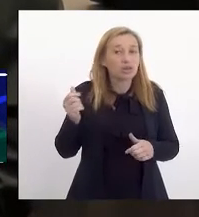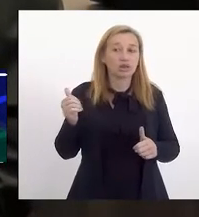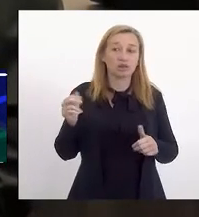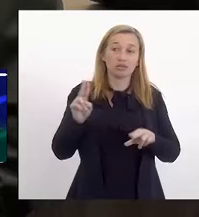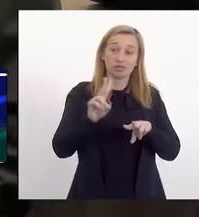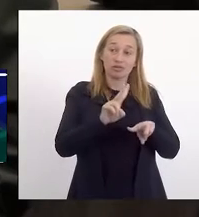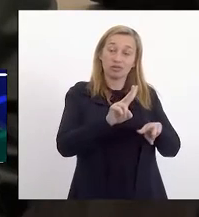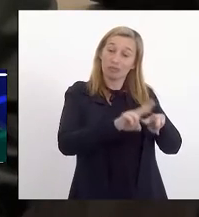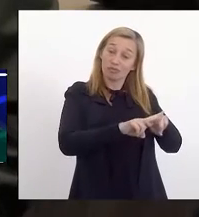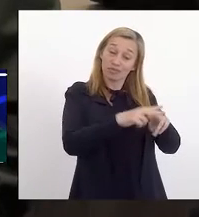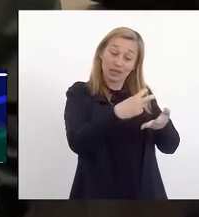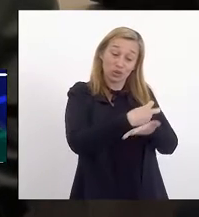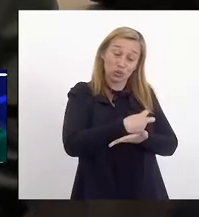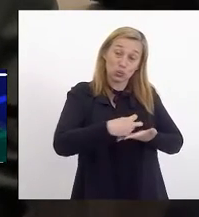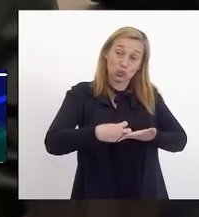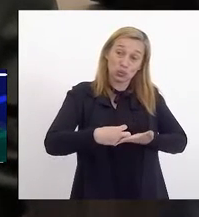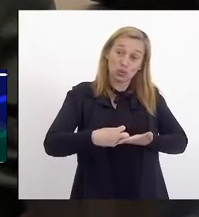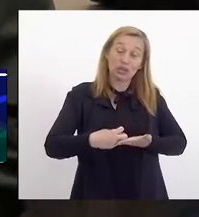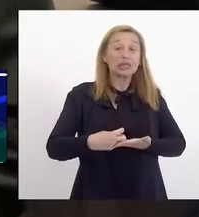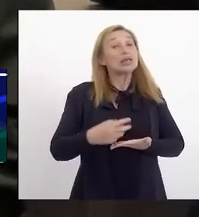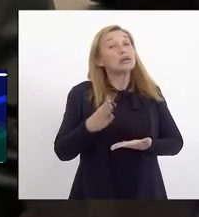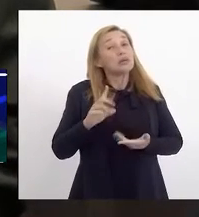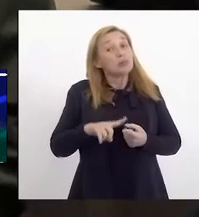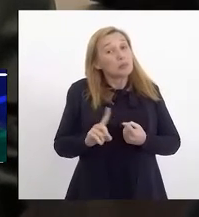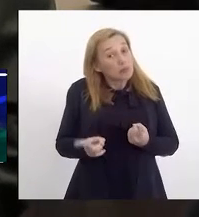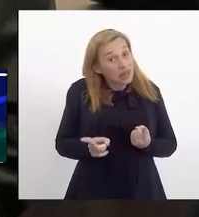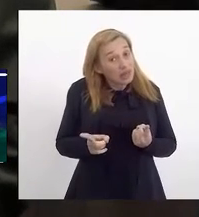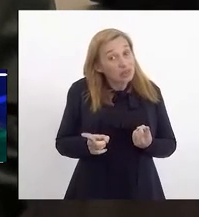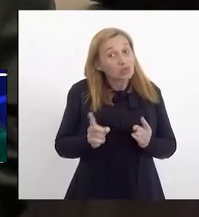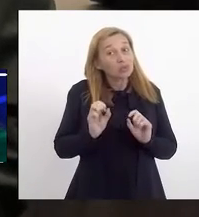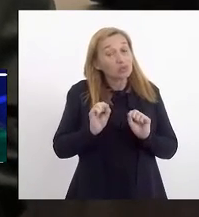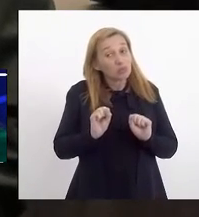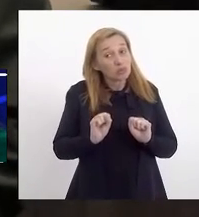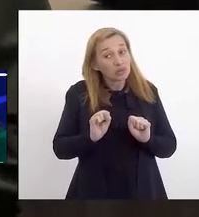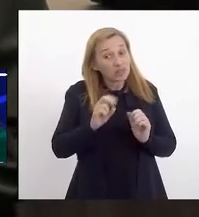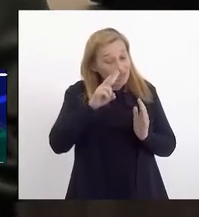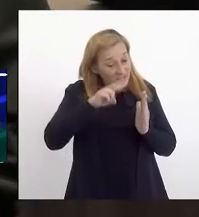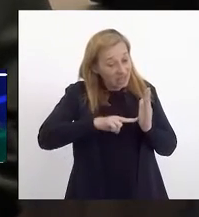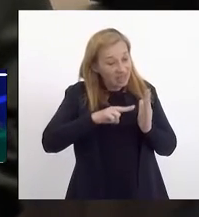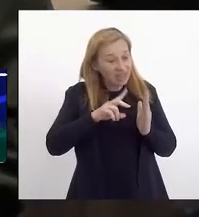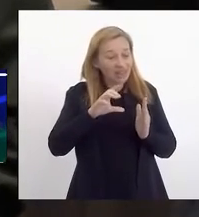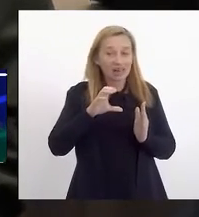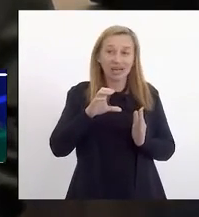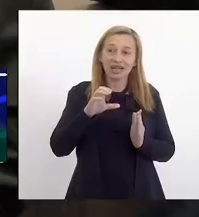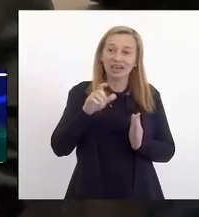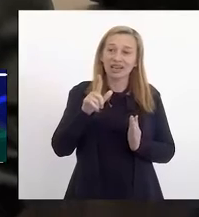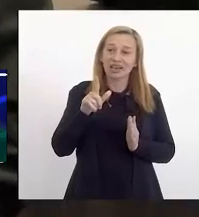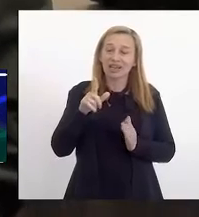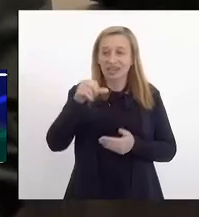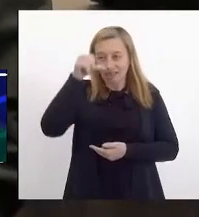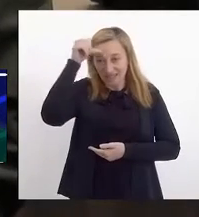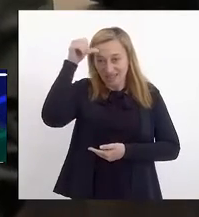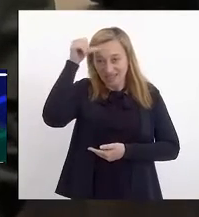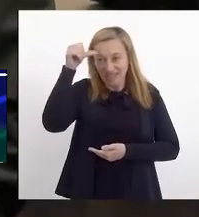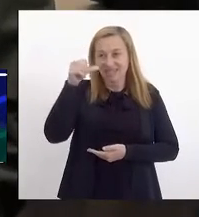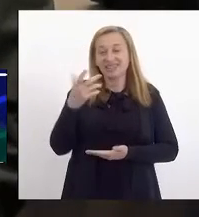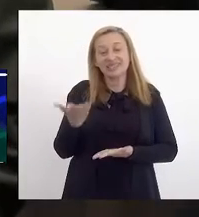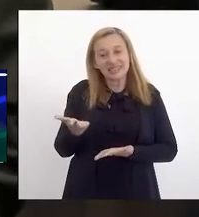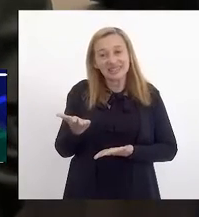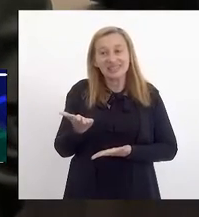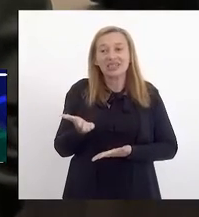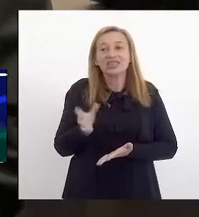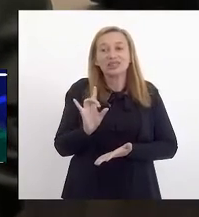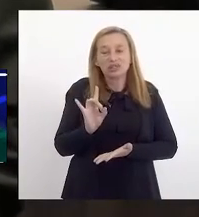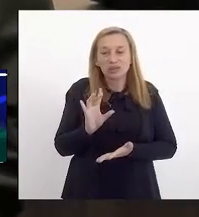para impeachment. Foi, mas o senhor teve a habilidade de ler Cláudio Castro, mas está escrito ao contrário. Então, é